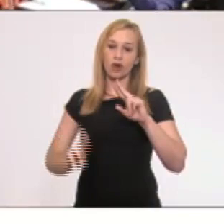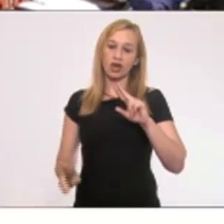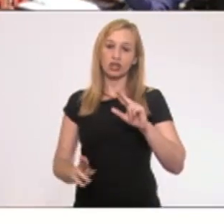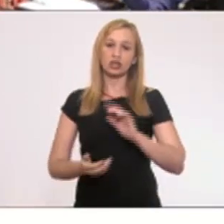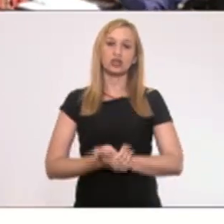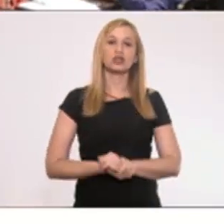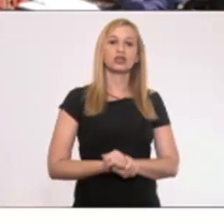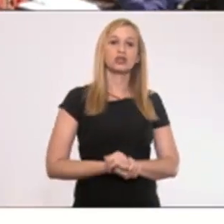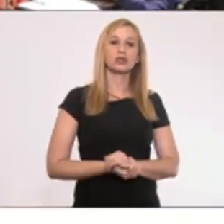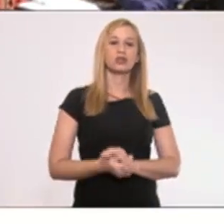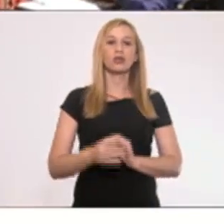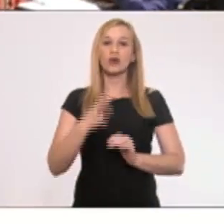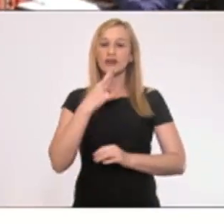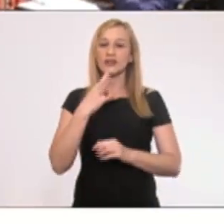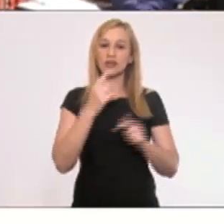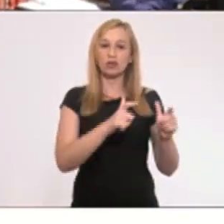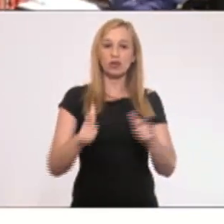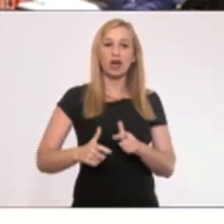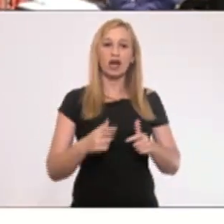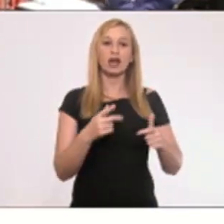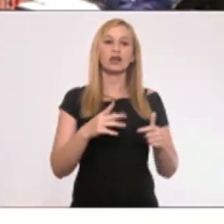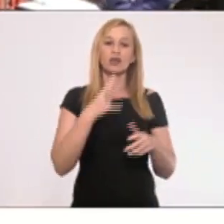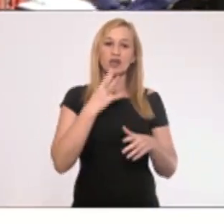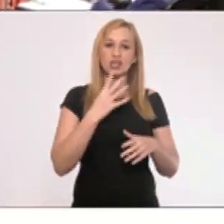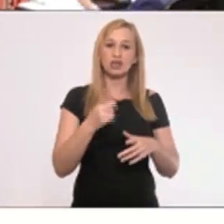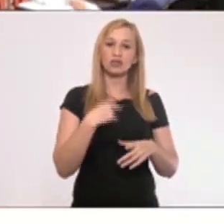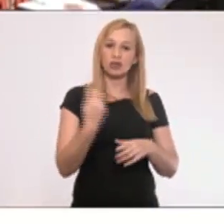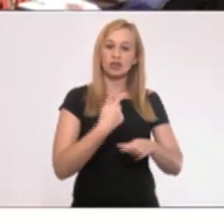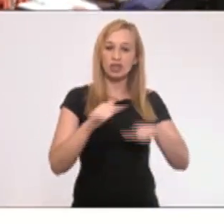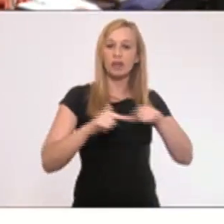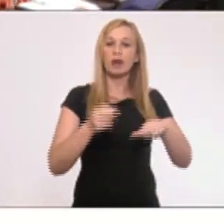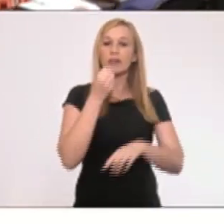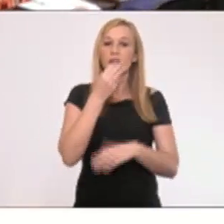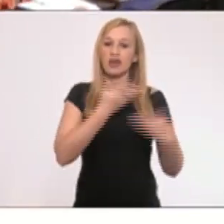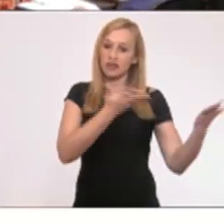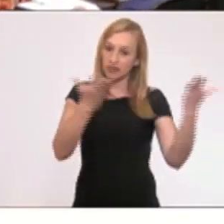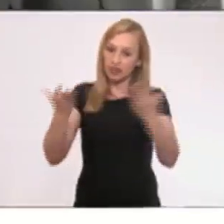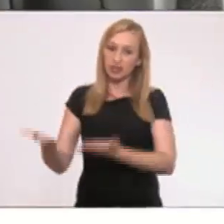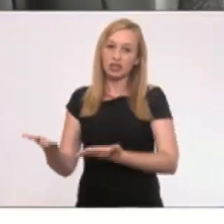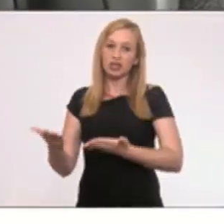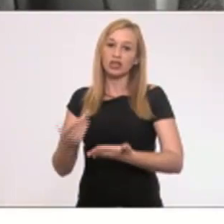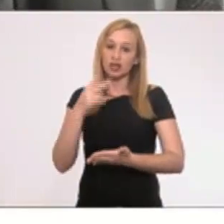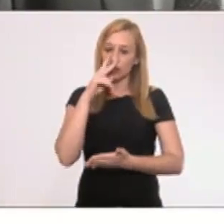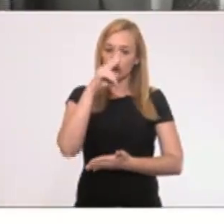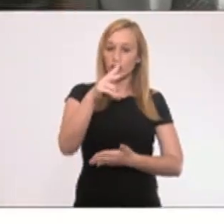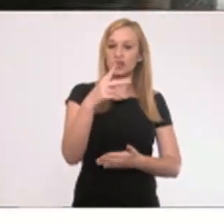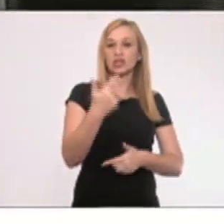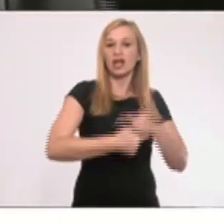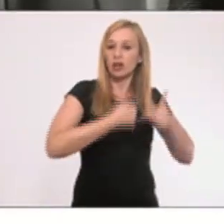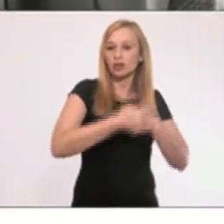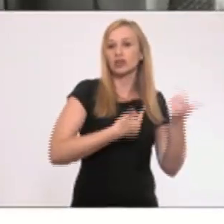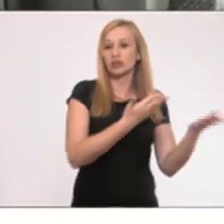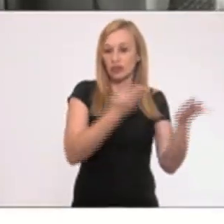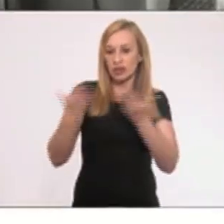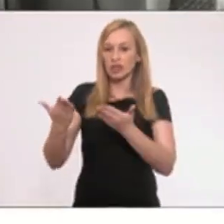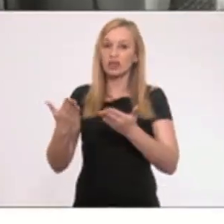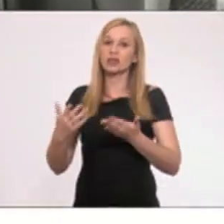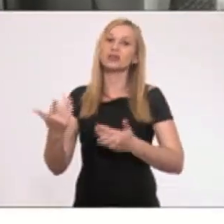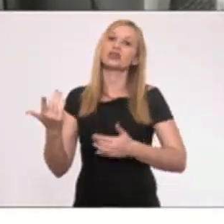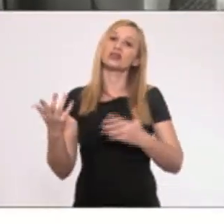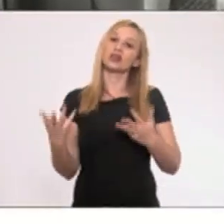Tiradentes, conhecendo aqui o trabalho dos deputados. Sejam bem-vindos e força na luta de vocês por um colégio de